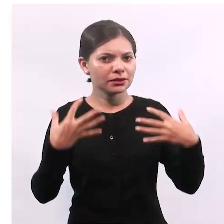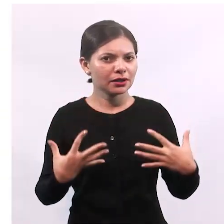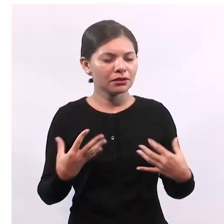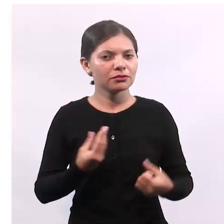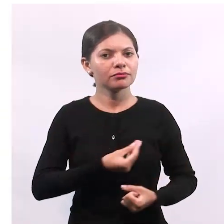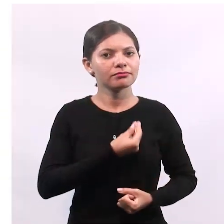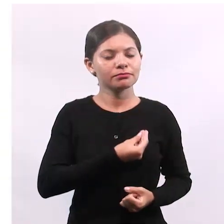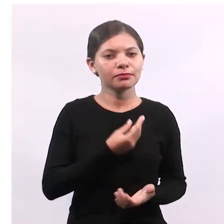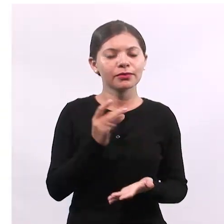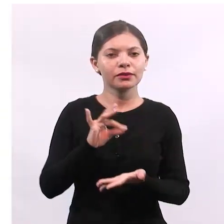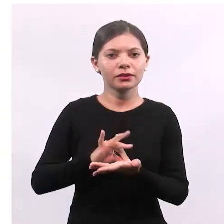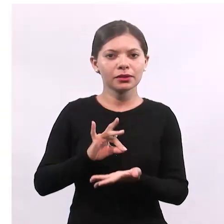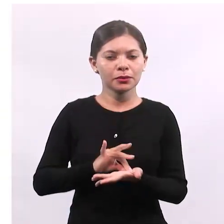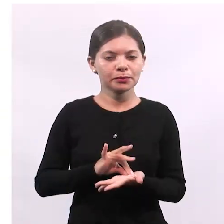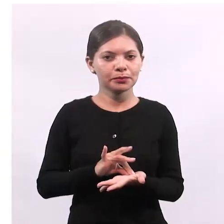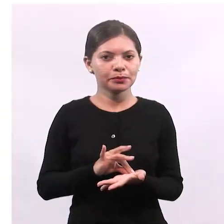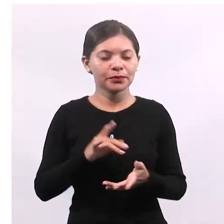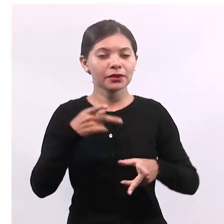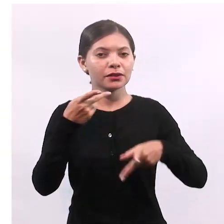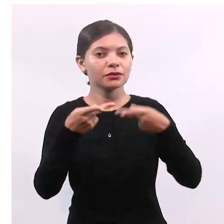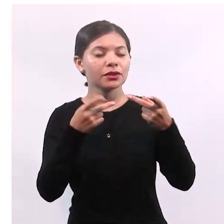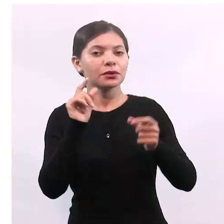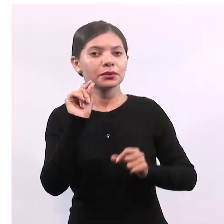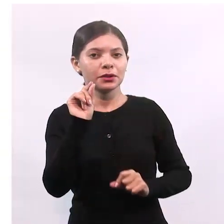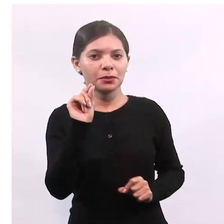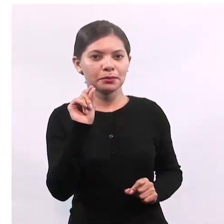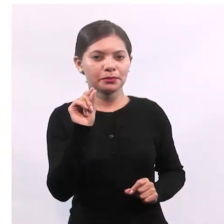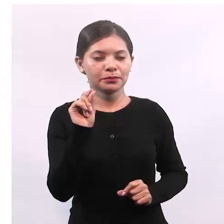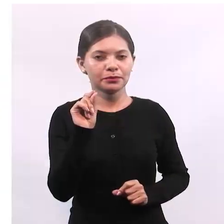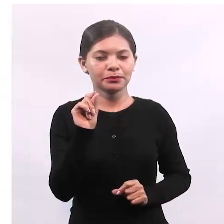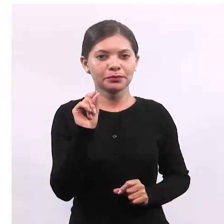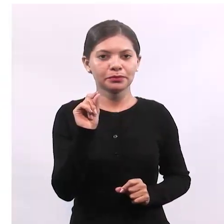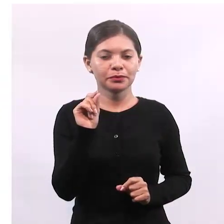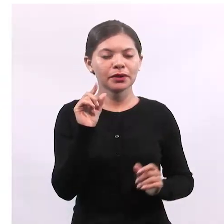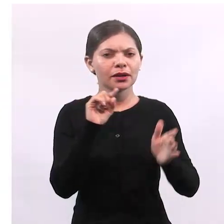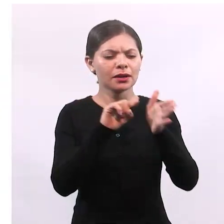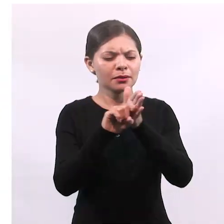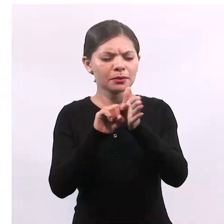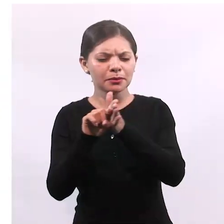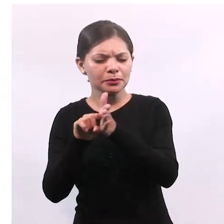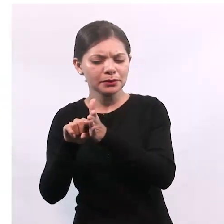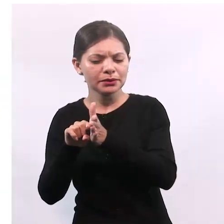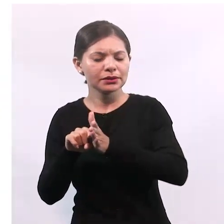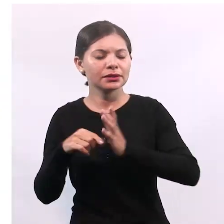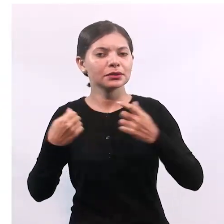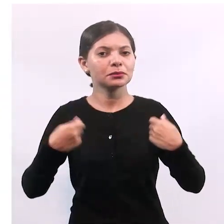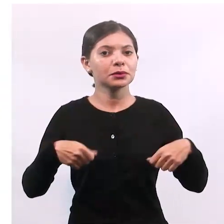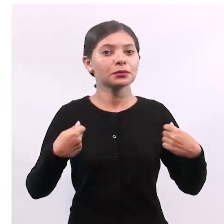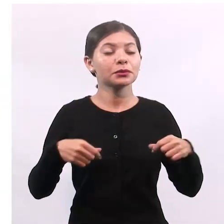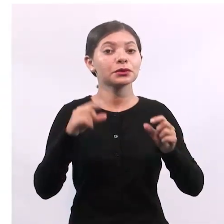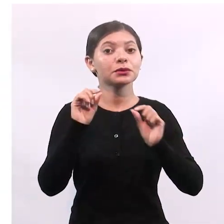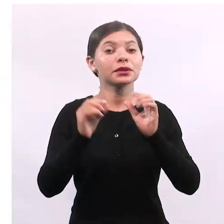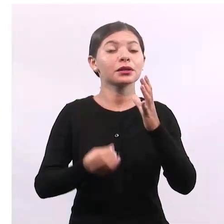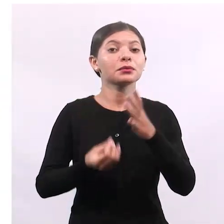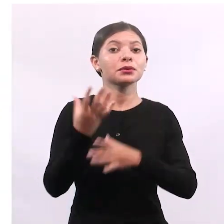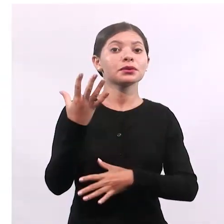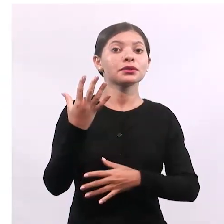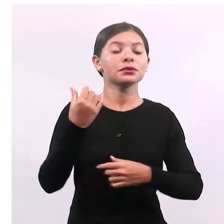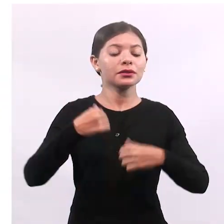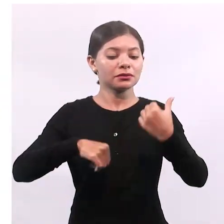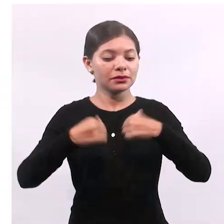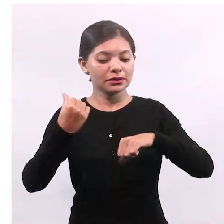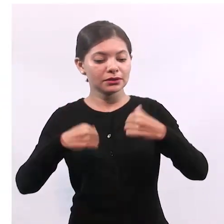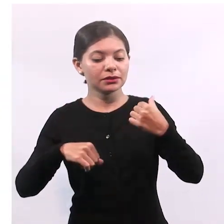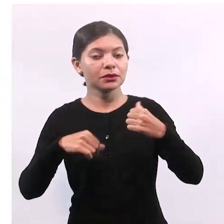e aí ele disse que essa essa pesquisa permite a produção e avaliação de